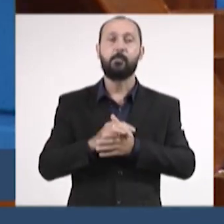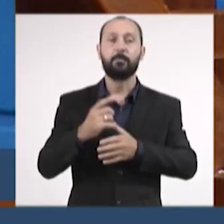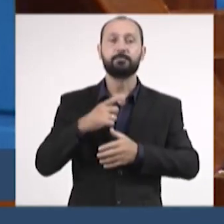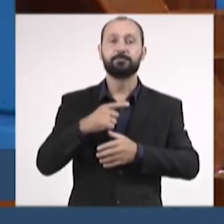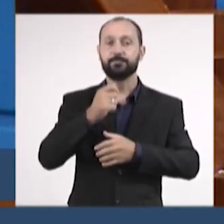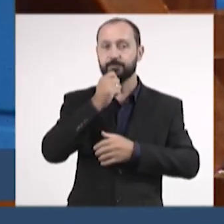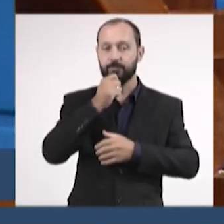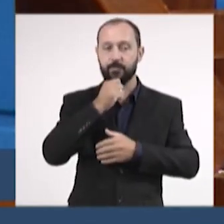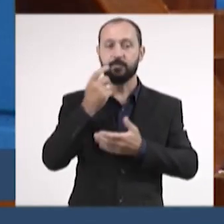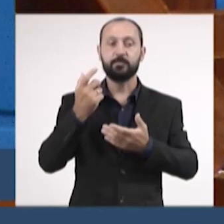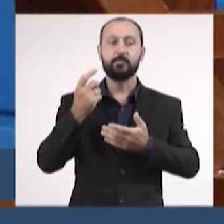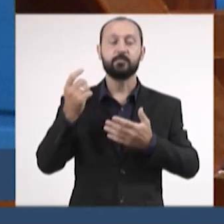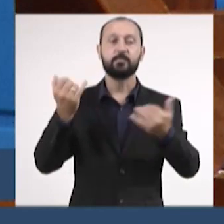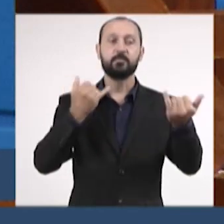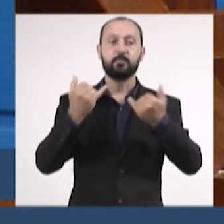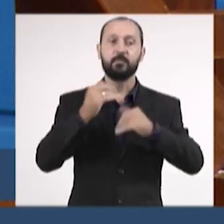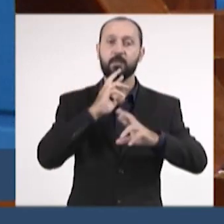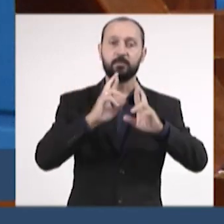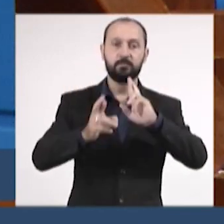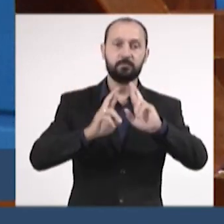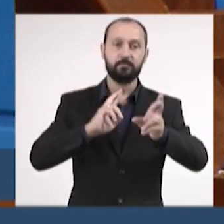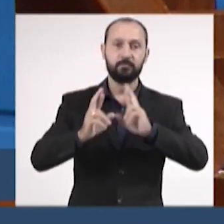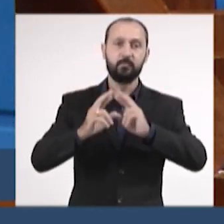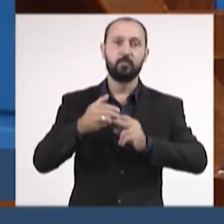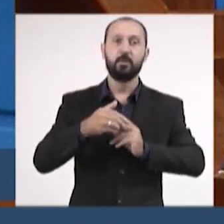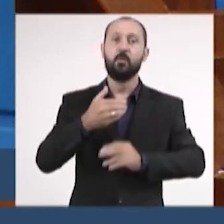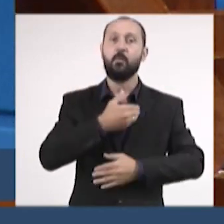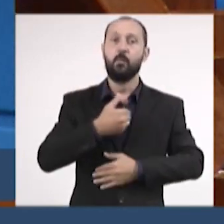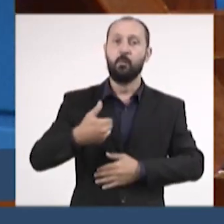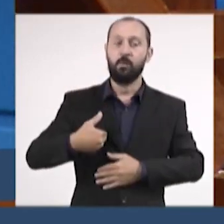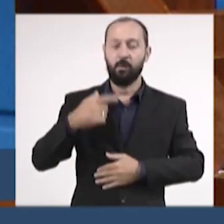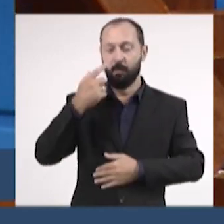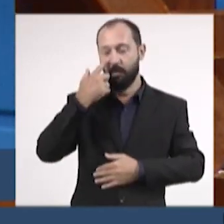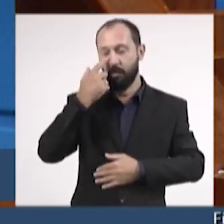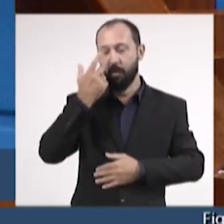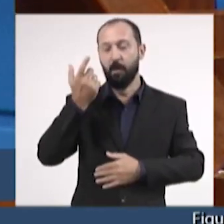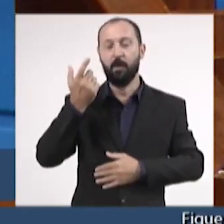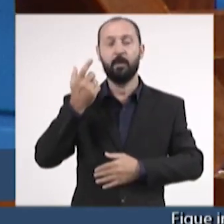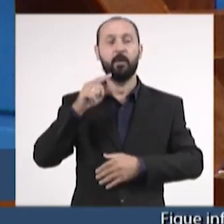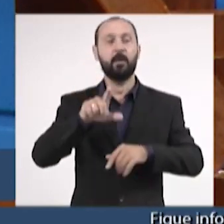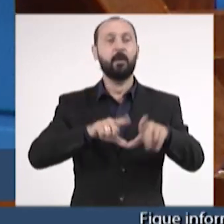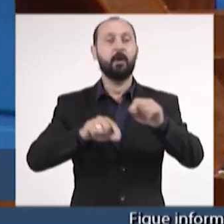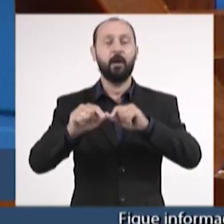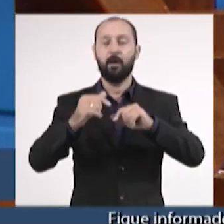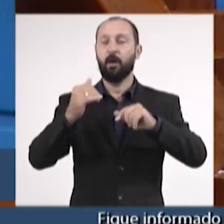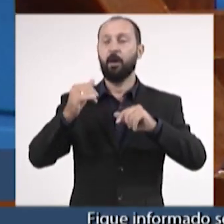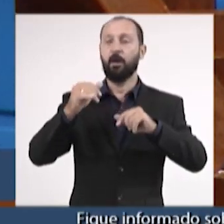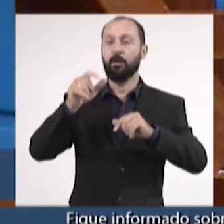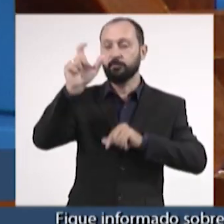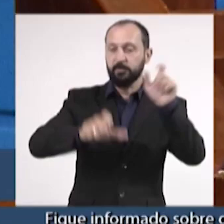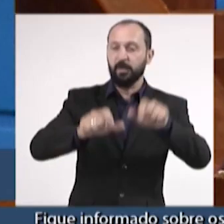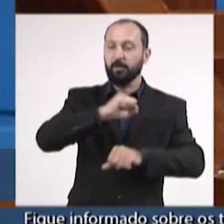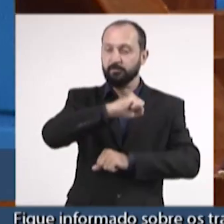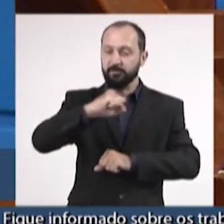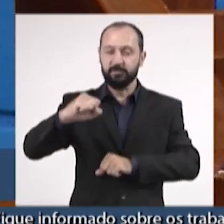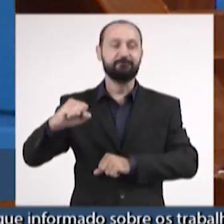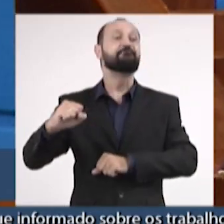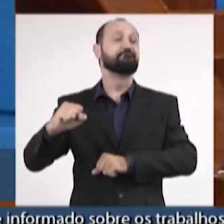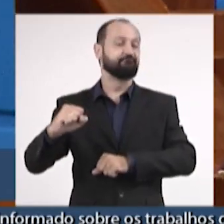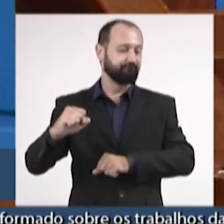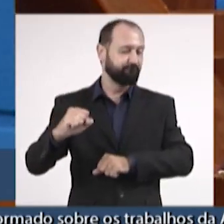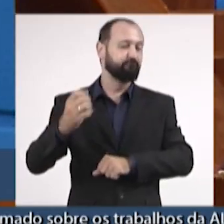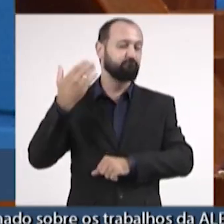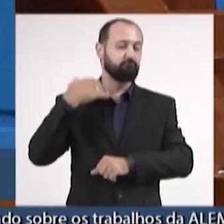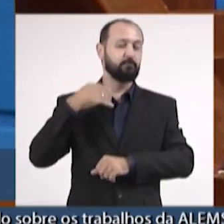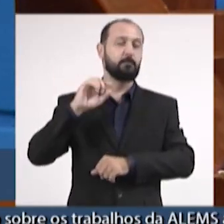serão reformuladas as respostas do governo aos feminicídios, no que no passado ceifou